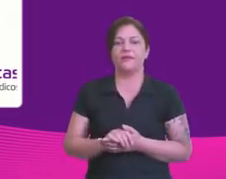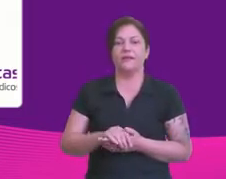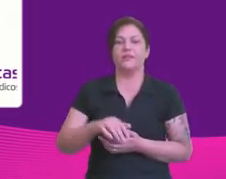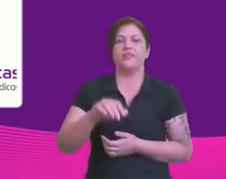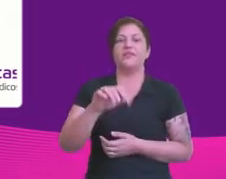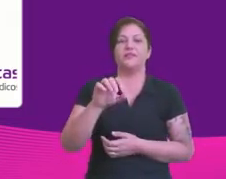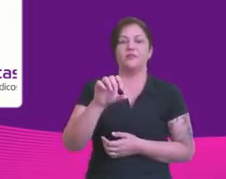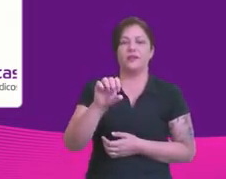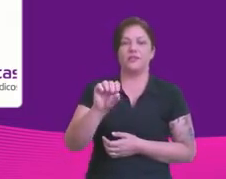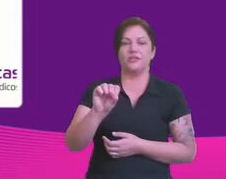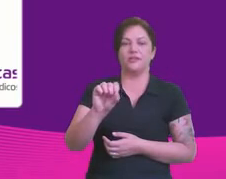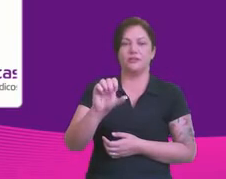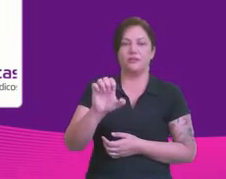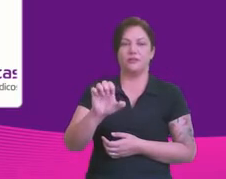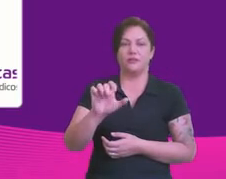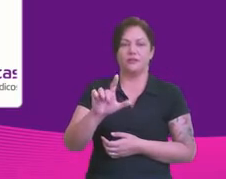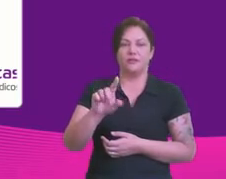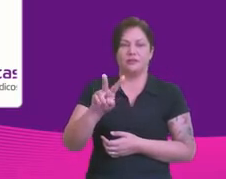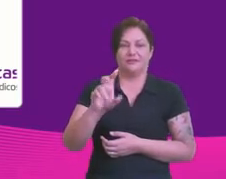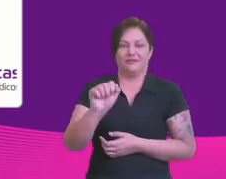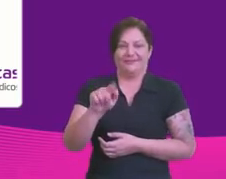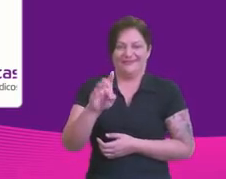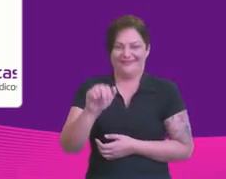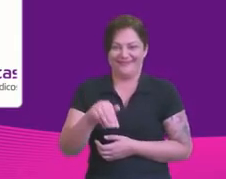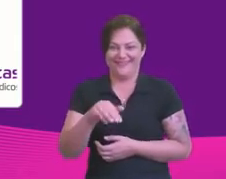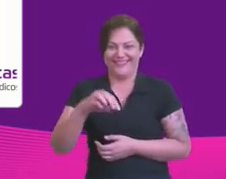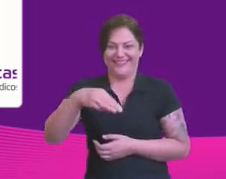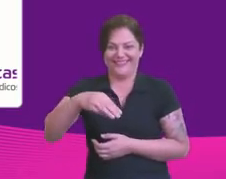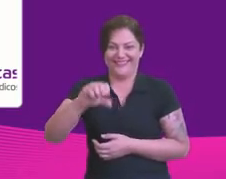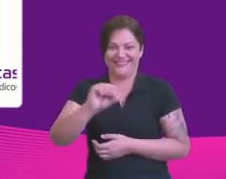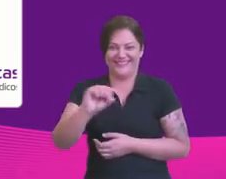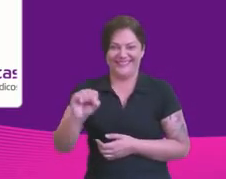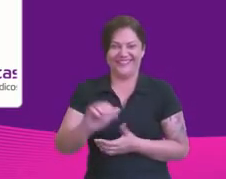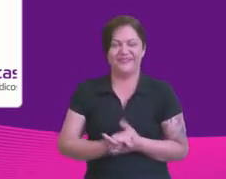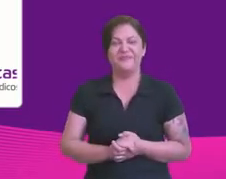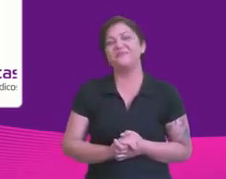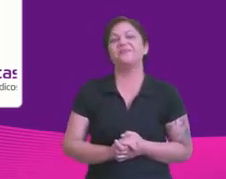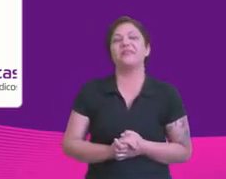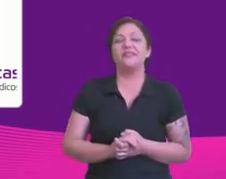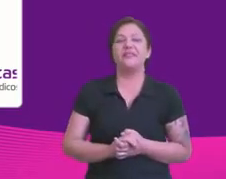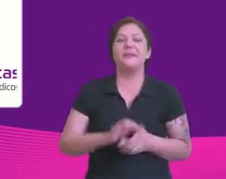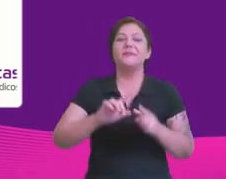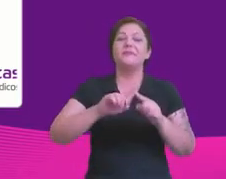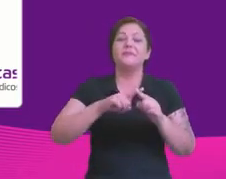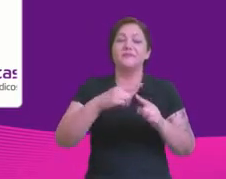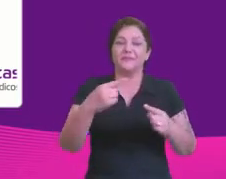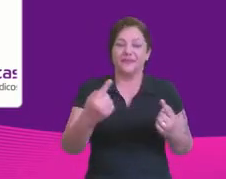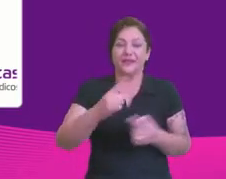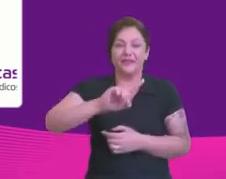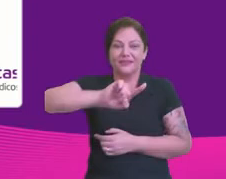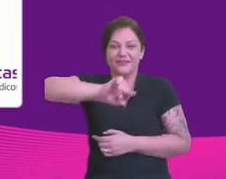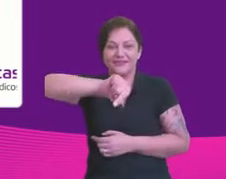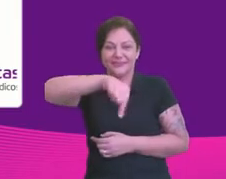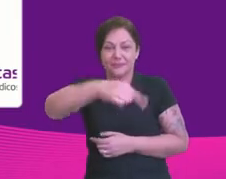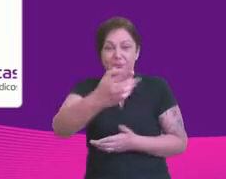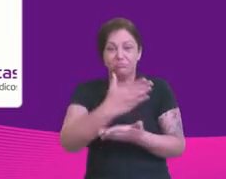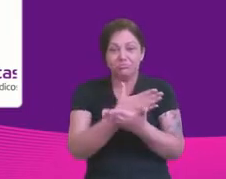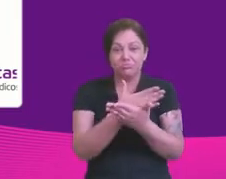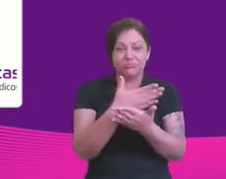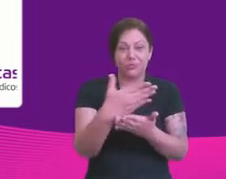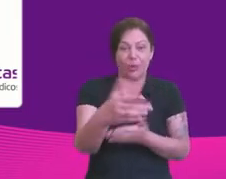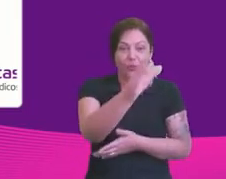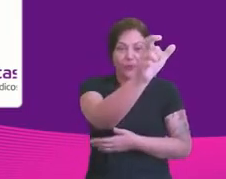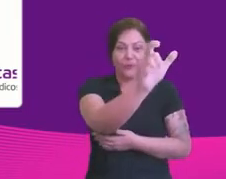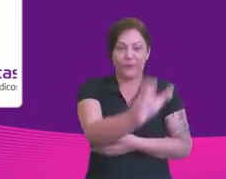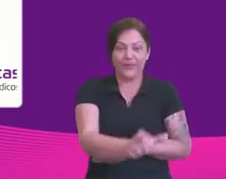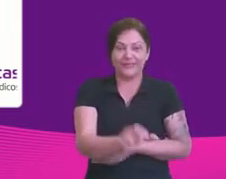de 68, PS de 0. No estadiamento inicial desse paciente,